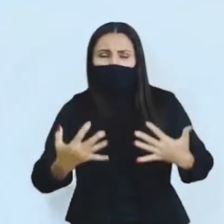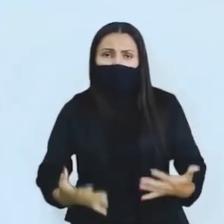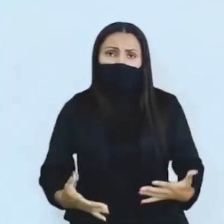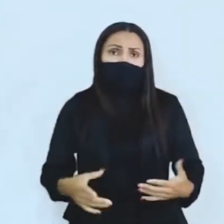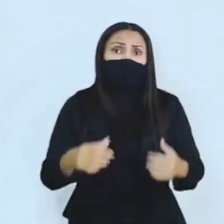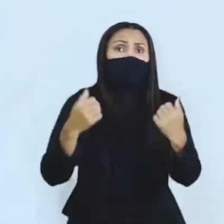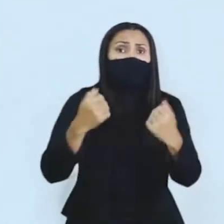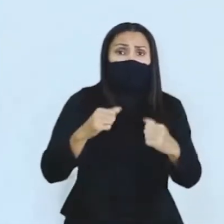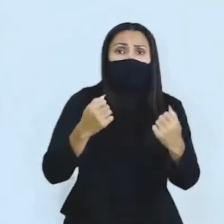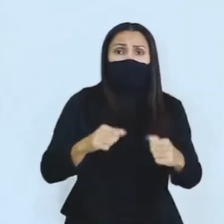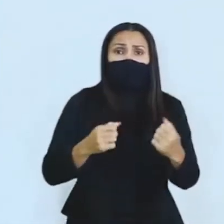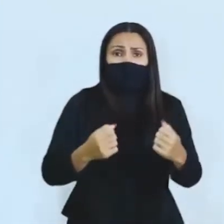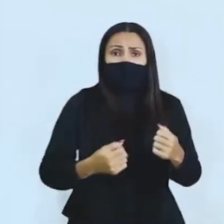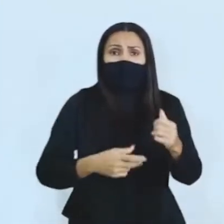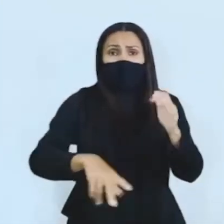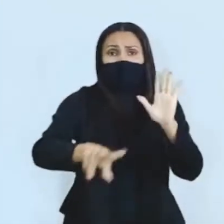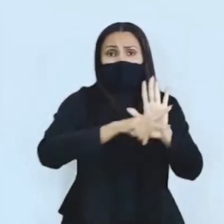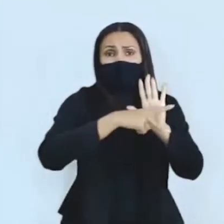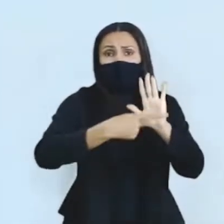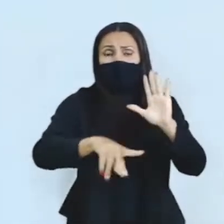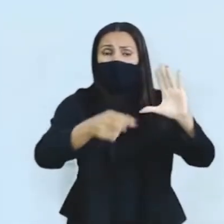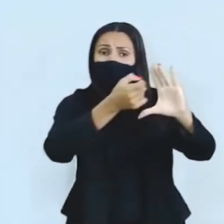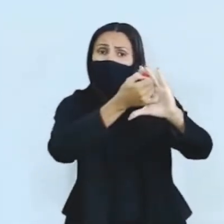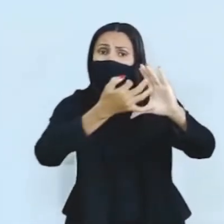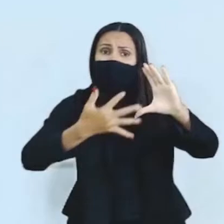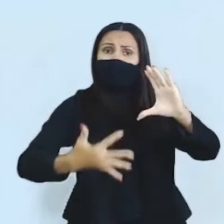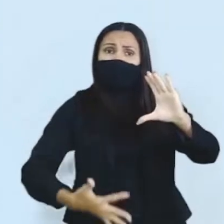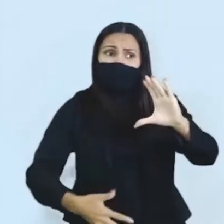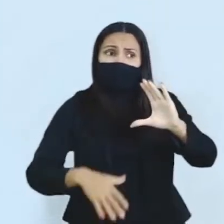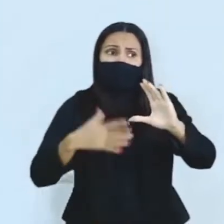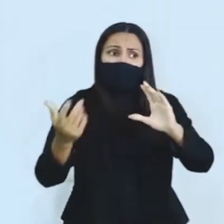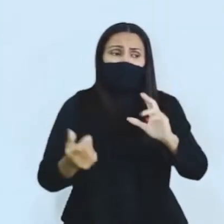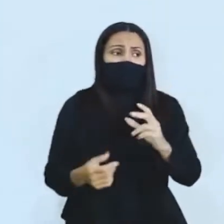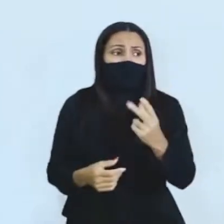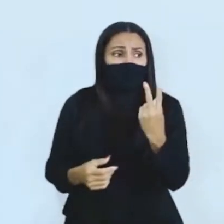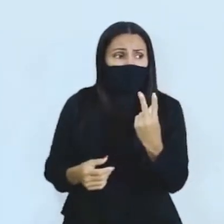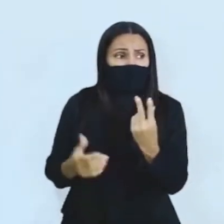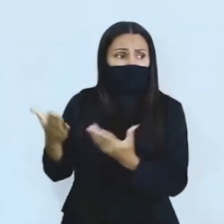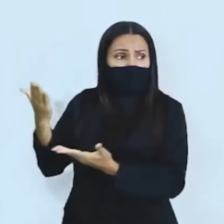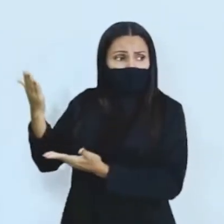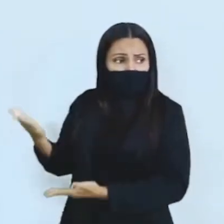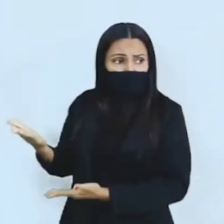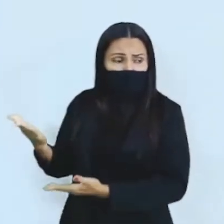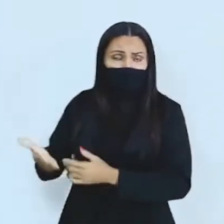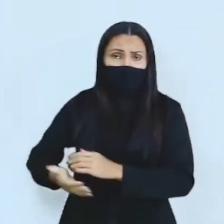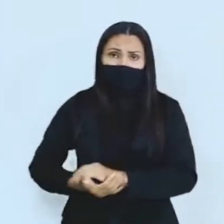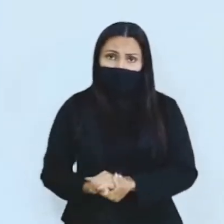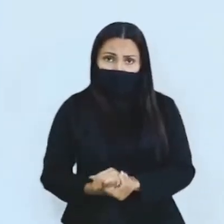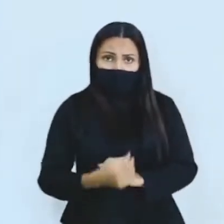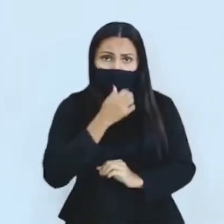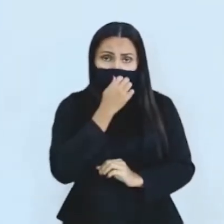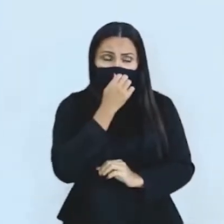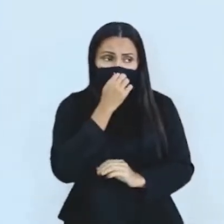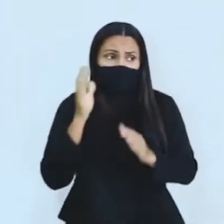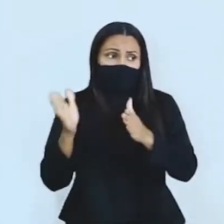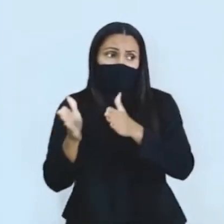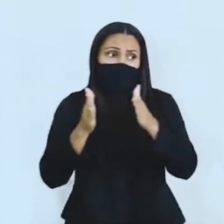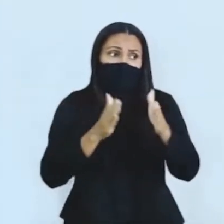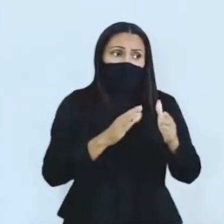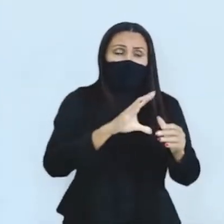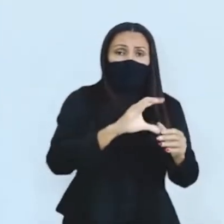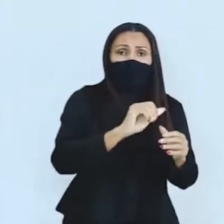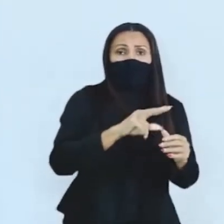precisamos caracterizar a projeção cilíndrica oblíqua, que é a cavaleira. A cavaleira é, portanto,